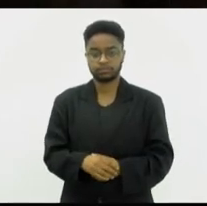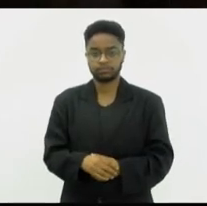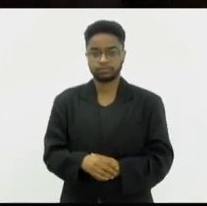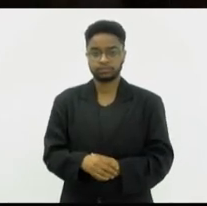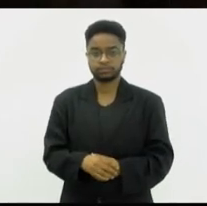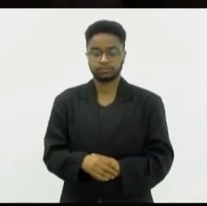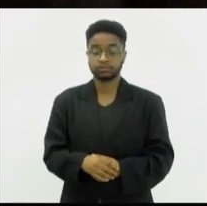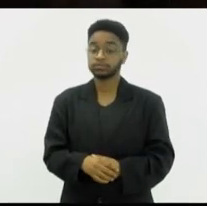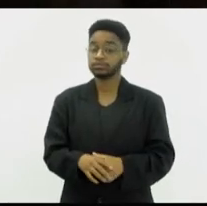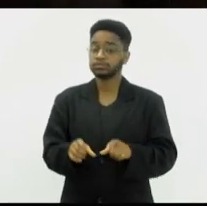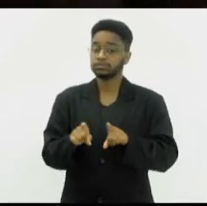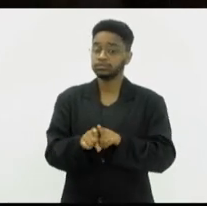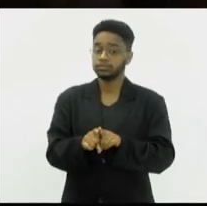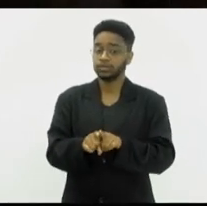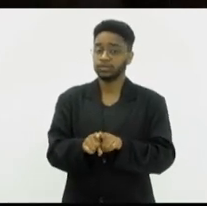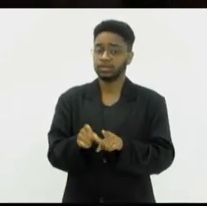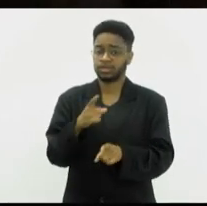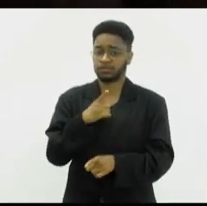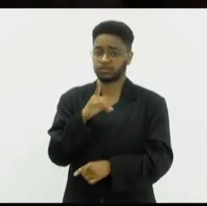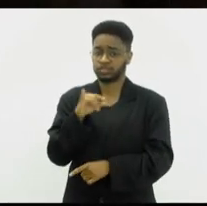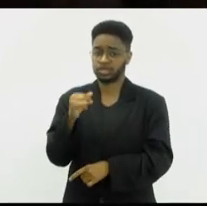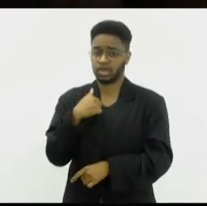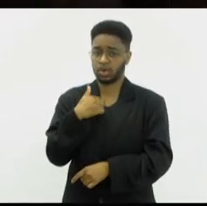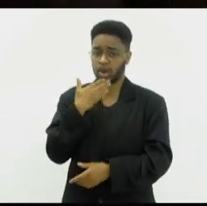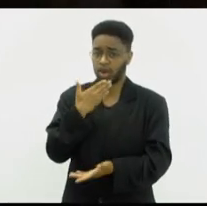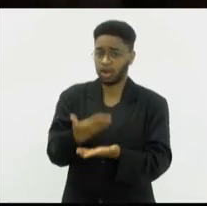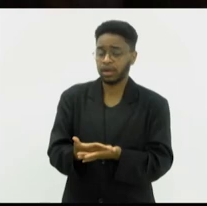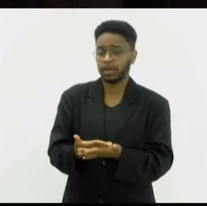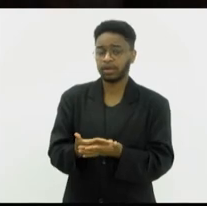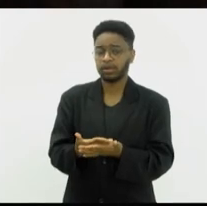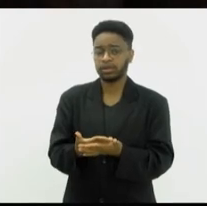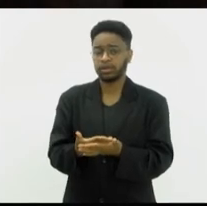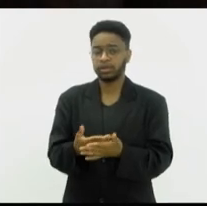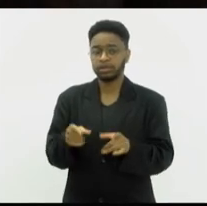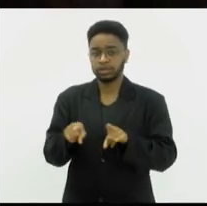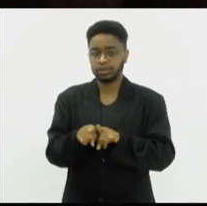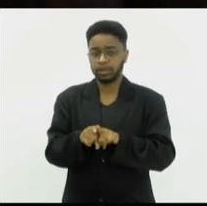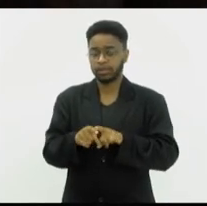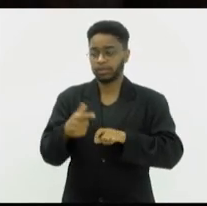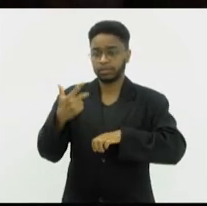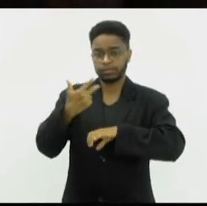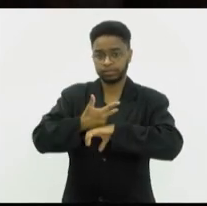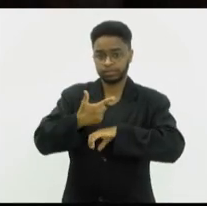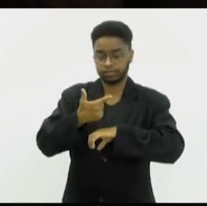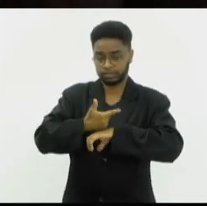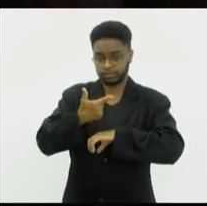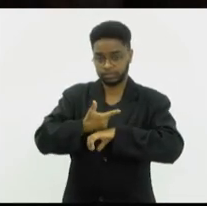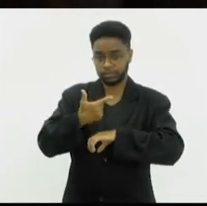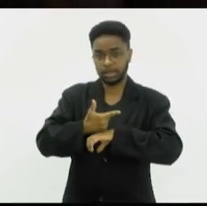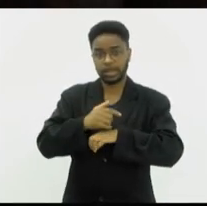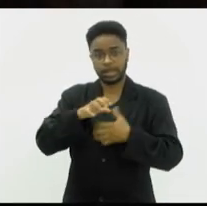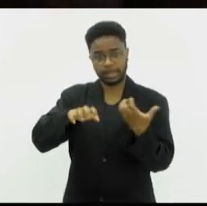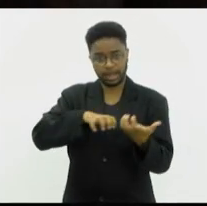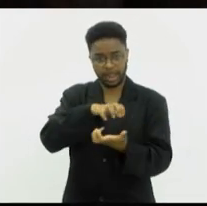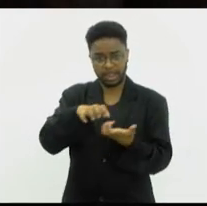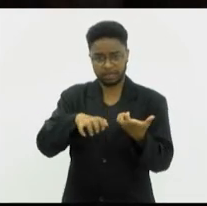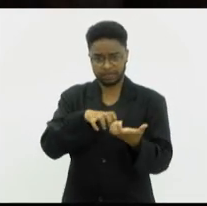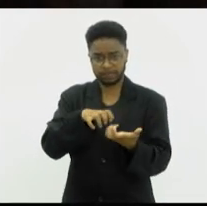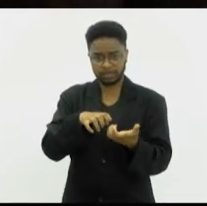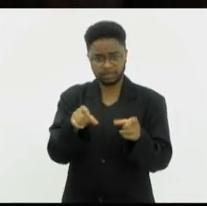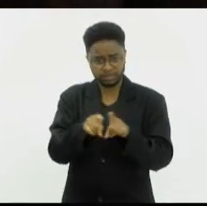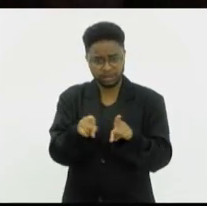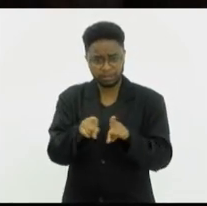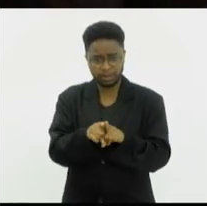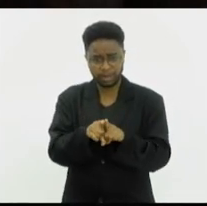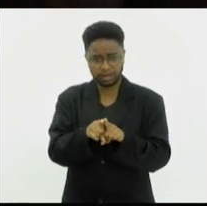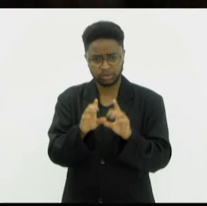Aliás, outro dia eu caí para trás. O Pedro II em greve? O colégio Pedro II em